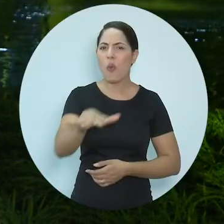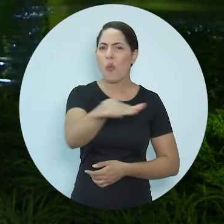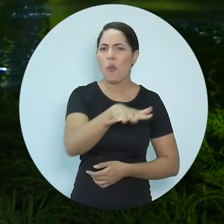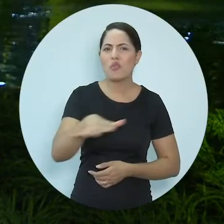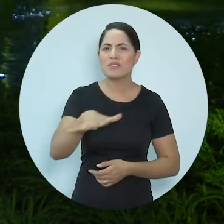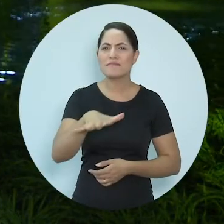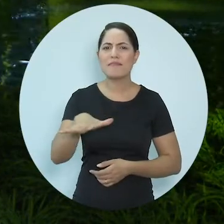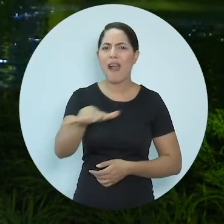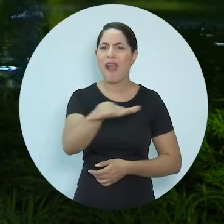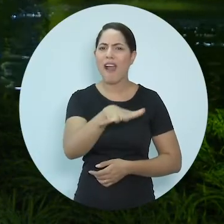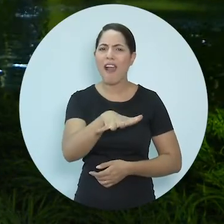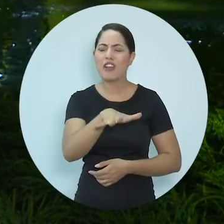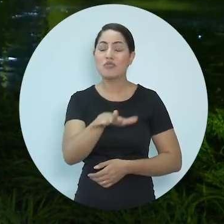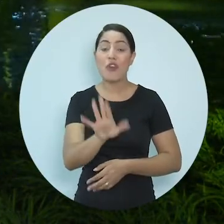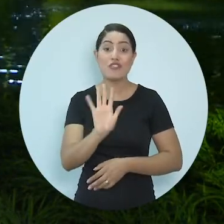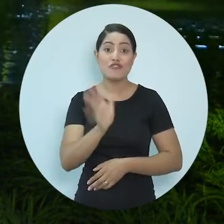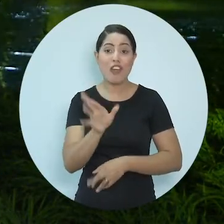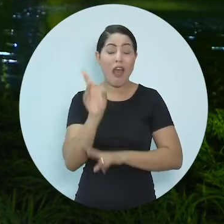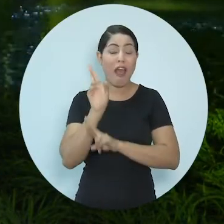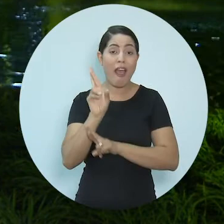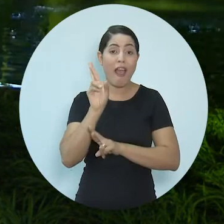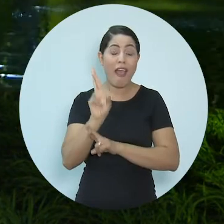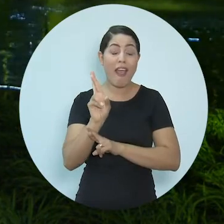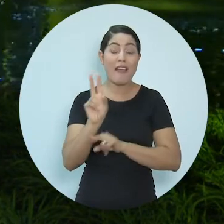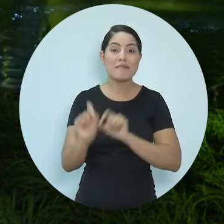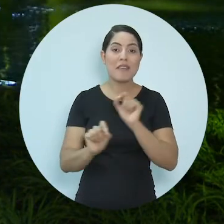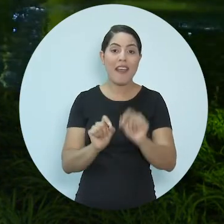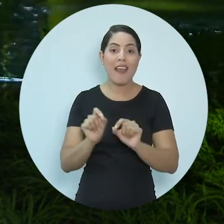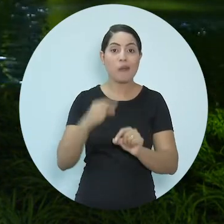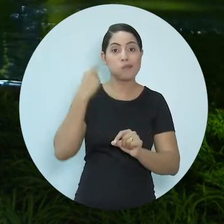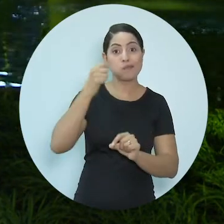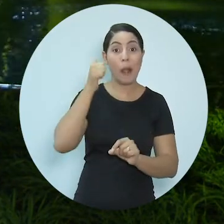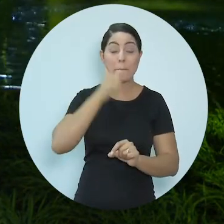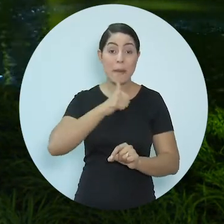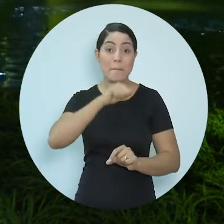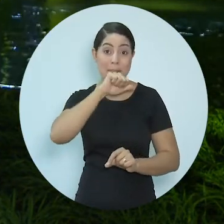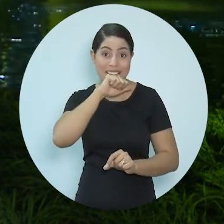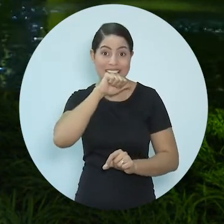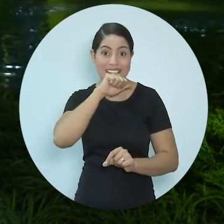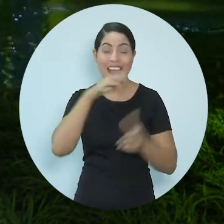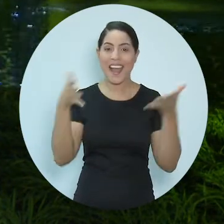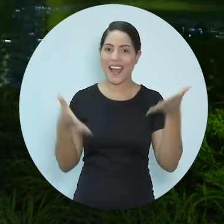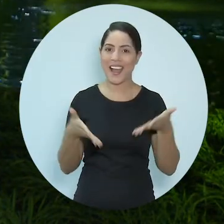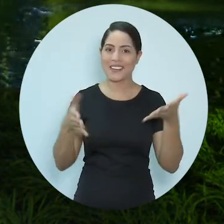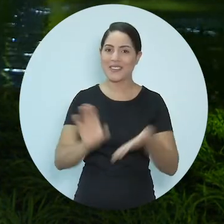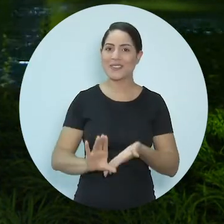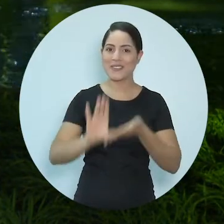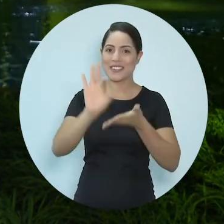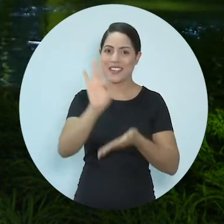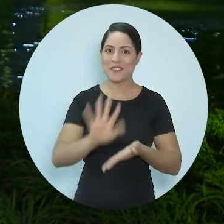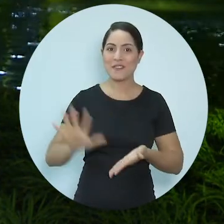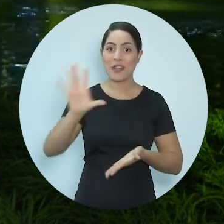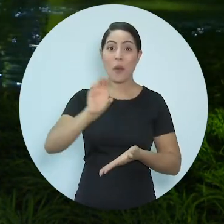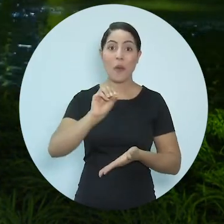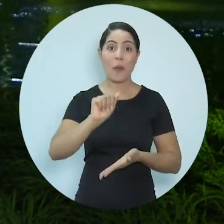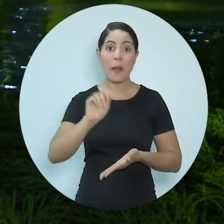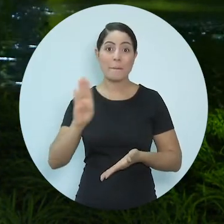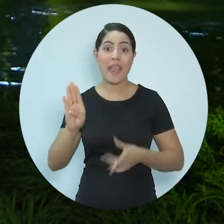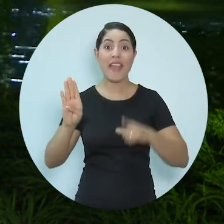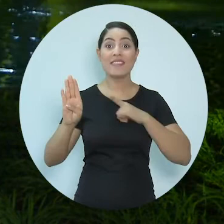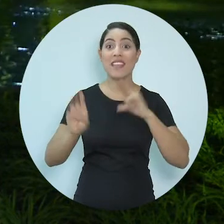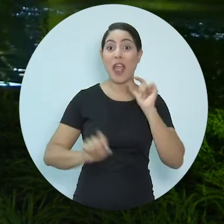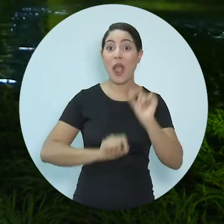Um espaço muito aguardado pelas advogadas mamães. Agora, o Conselho Federal da OAB possui uma sala